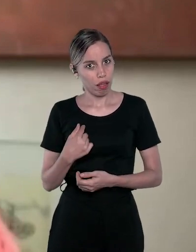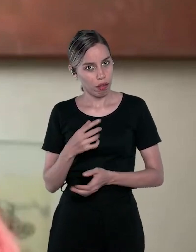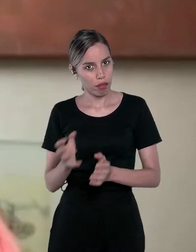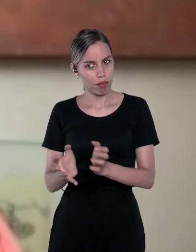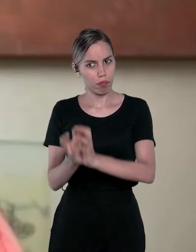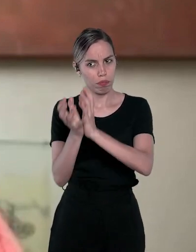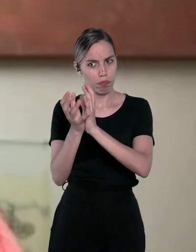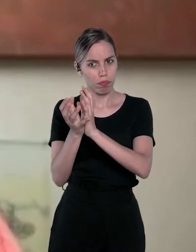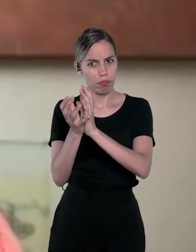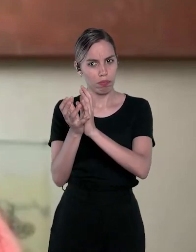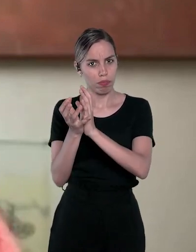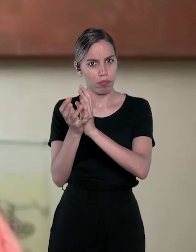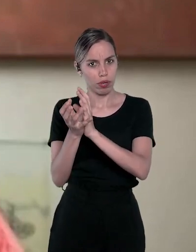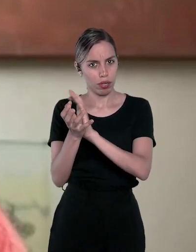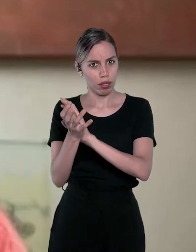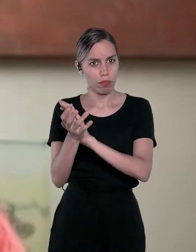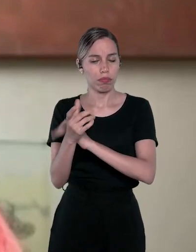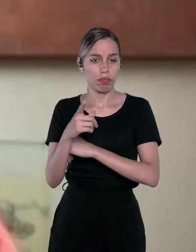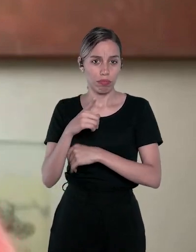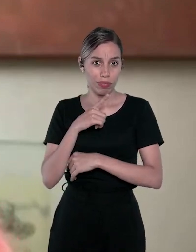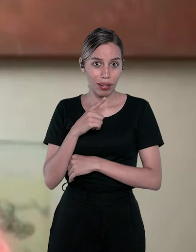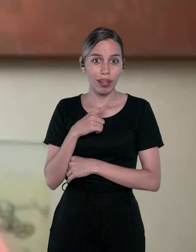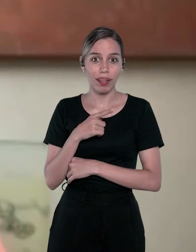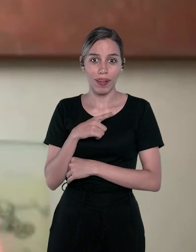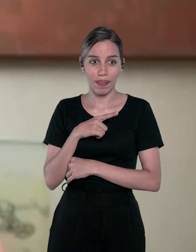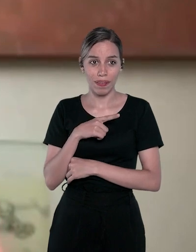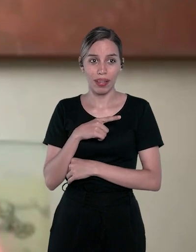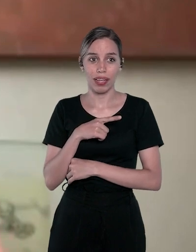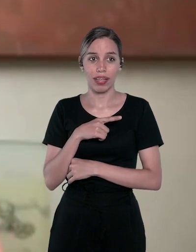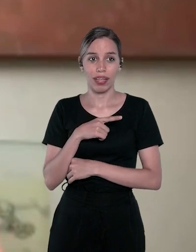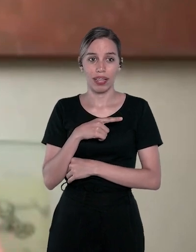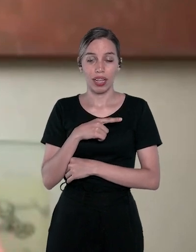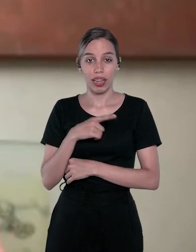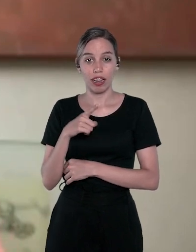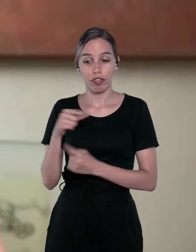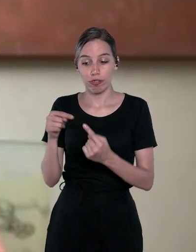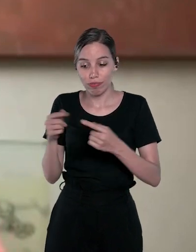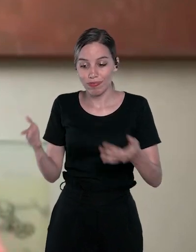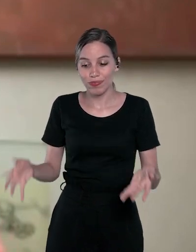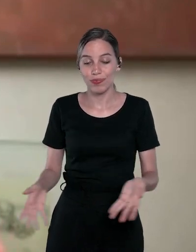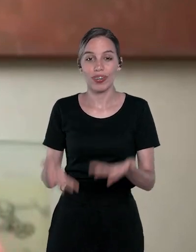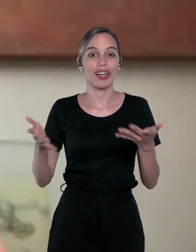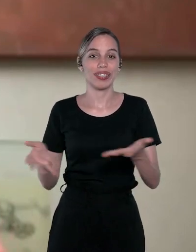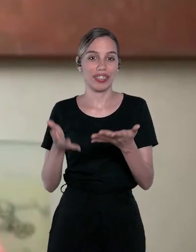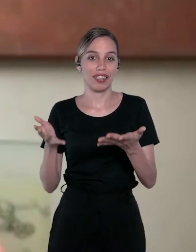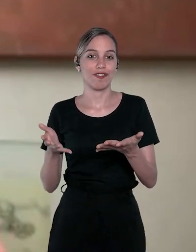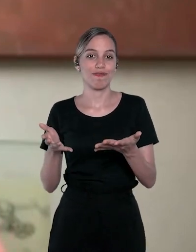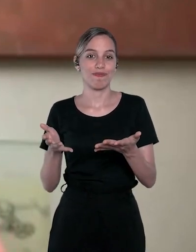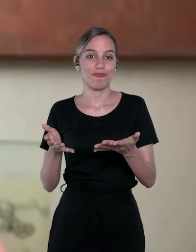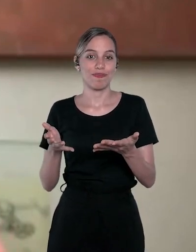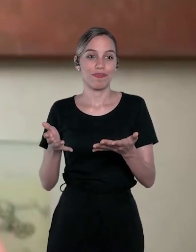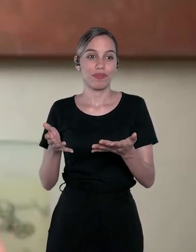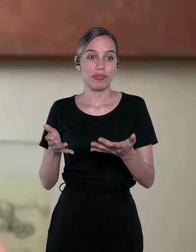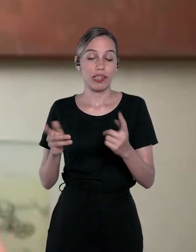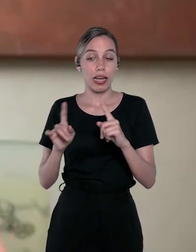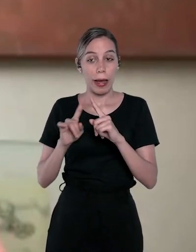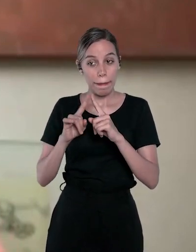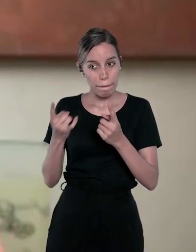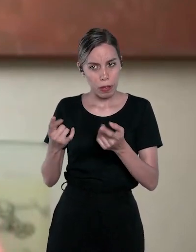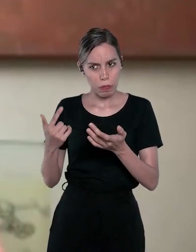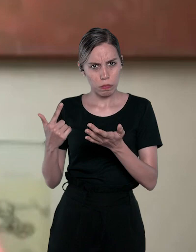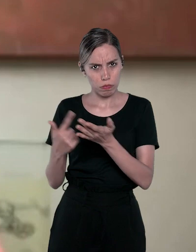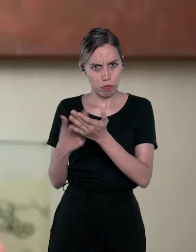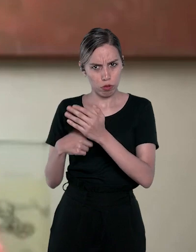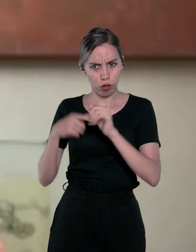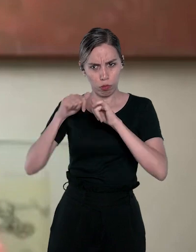alguma coisa pelo que eu escrevia. Foi outro incentivo, né? Esse livro acabou não sendo publicado.